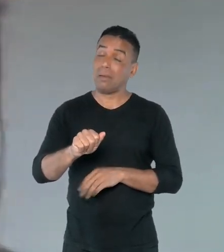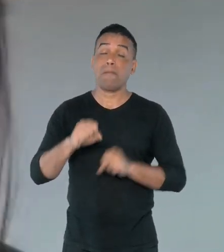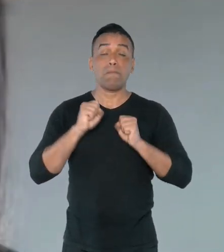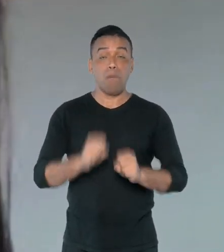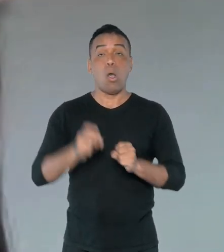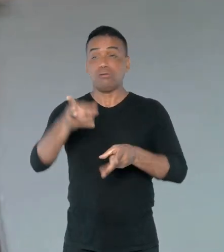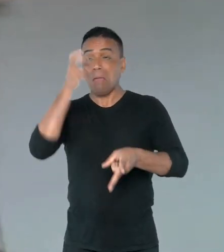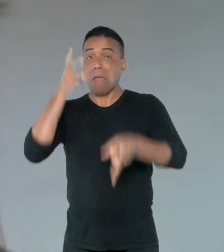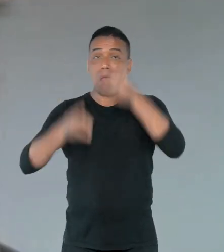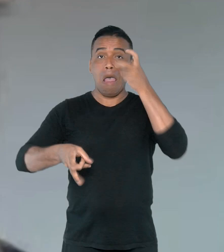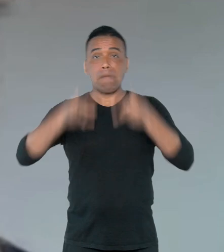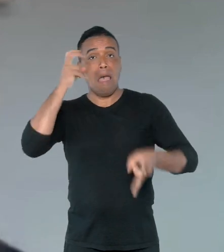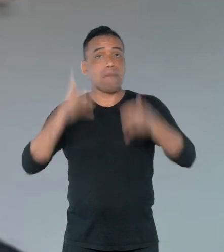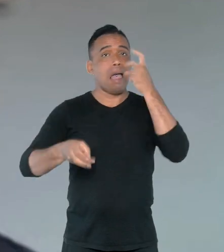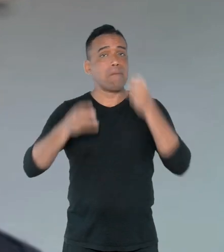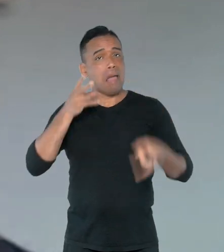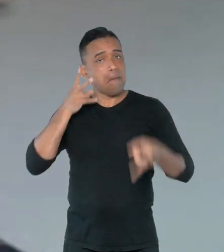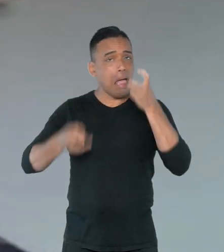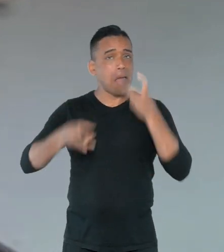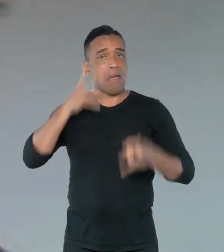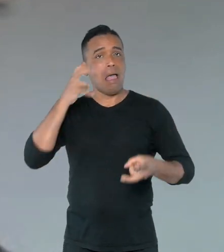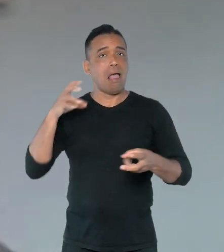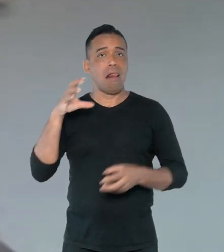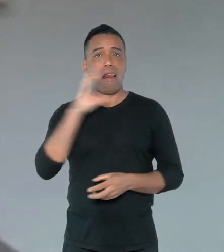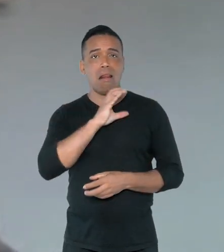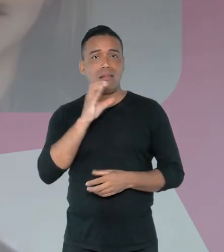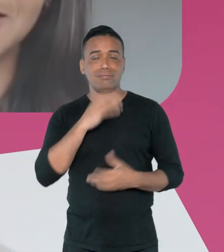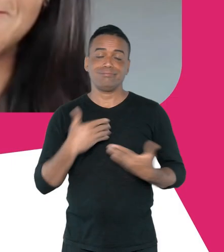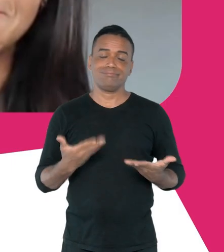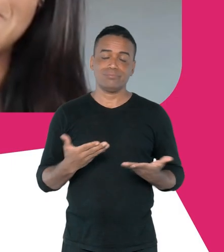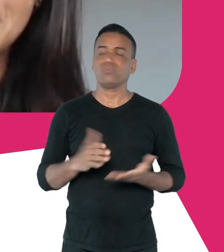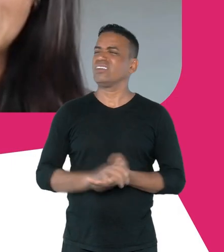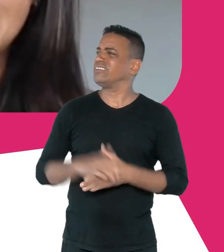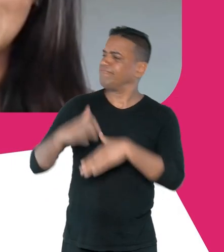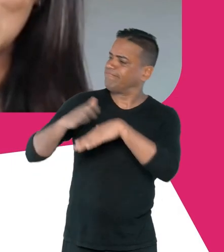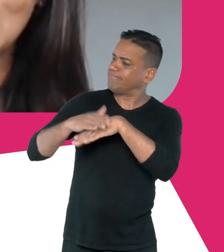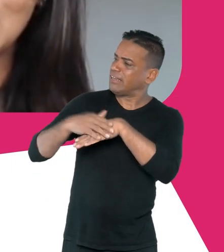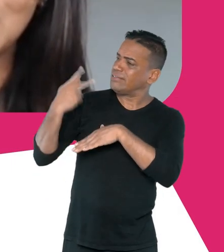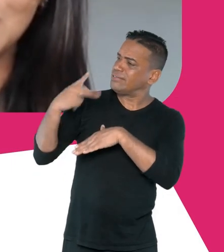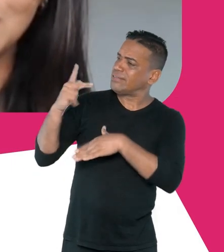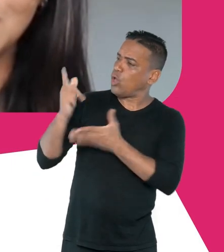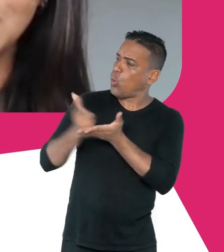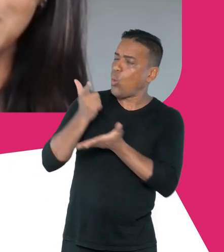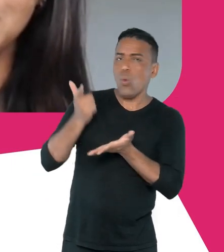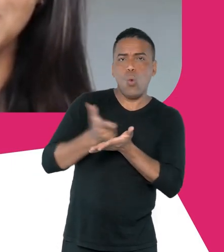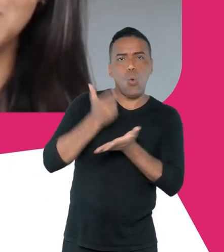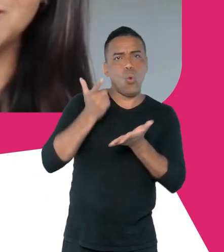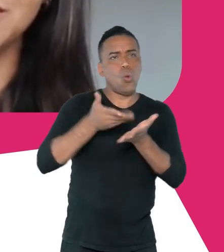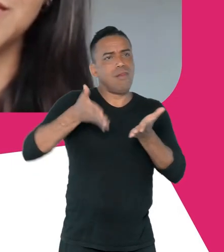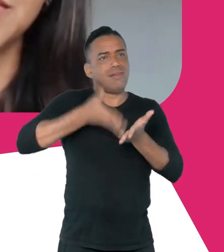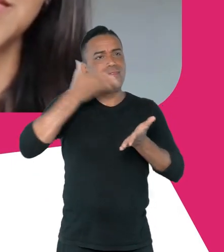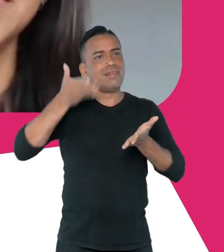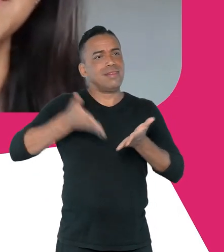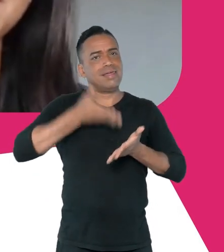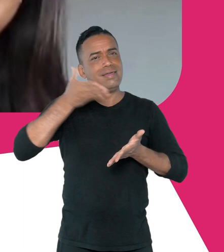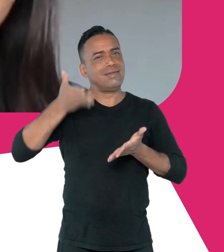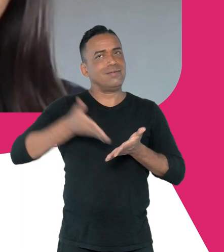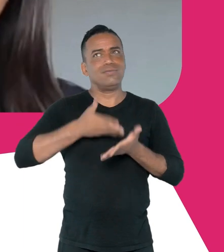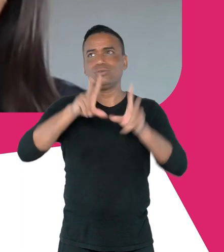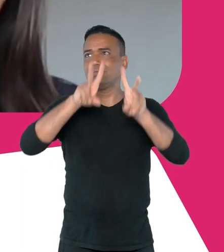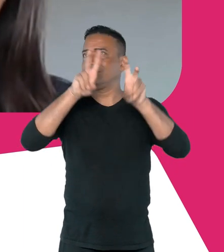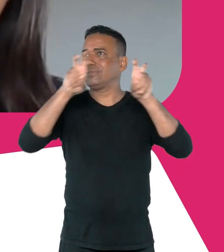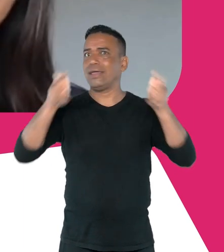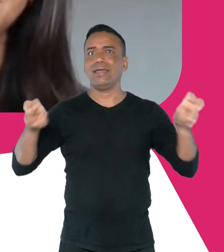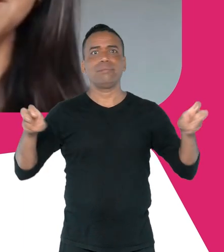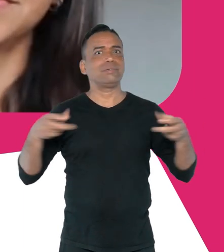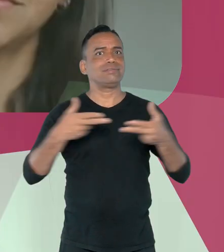explorar, explorar infinitamente. O seu livro, ele é um livro que tem né, esses temas tão